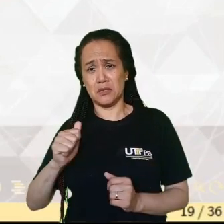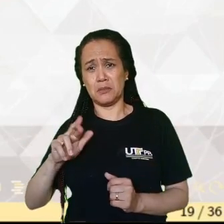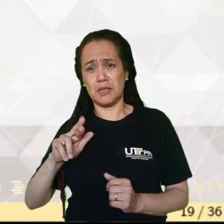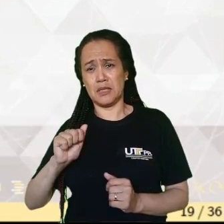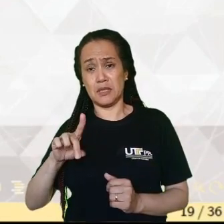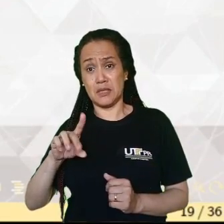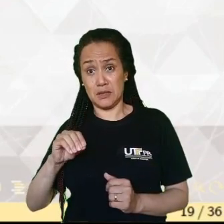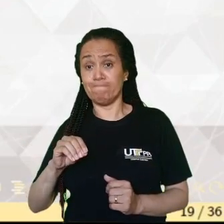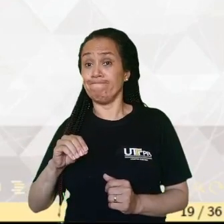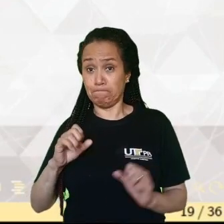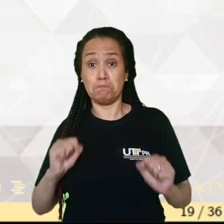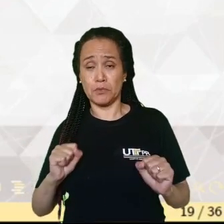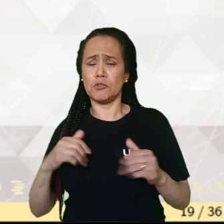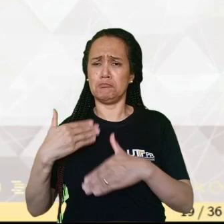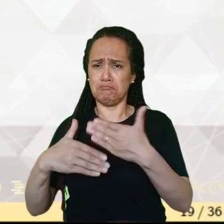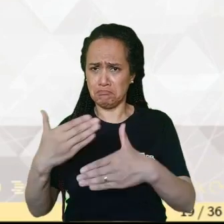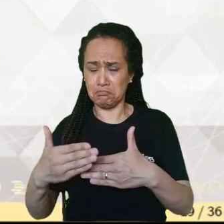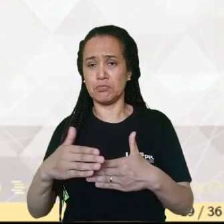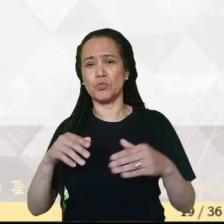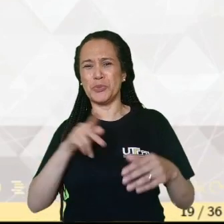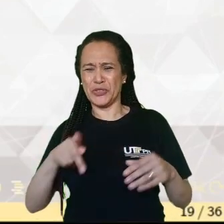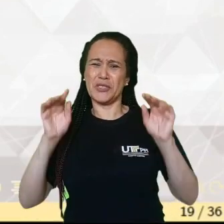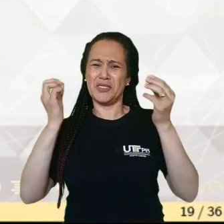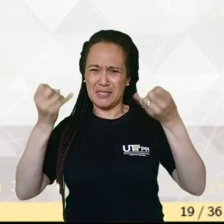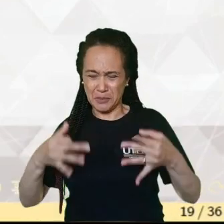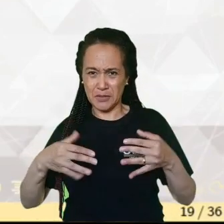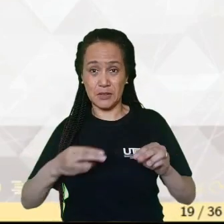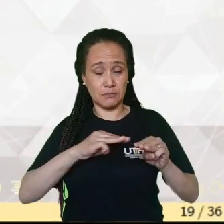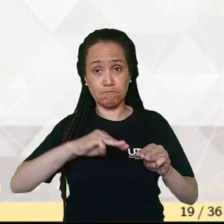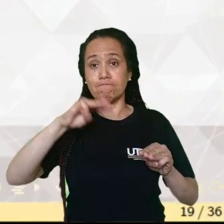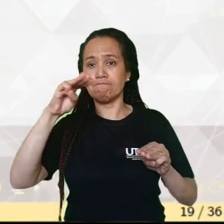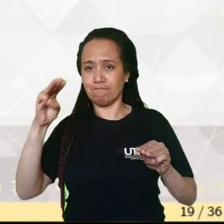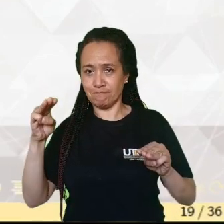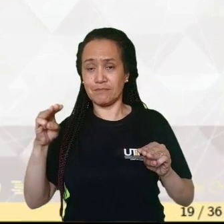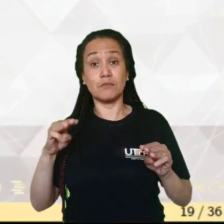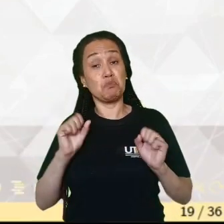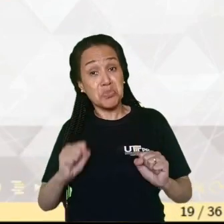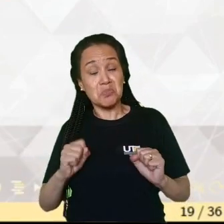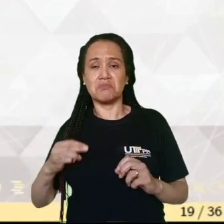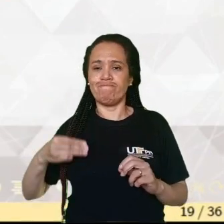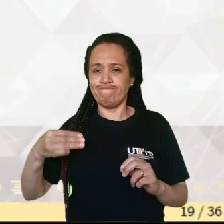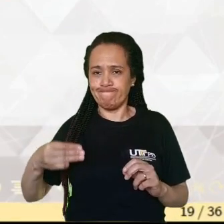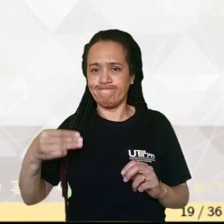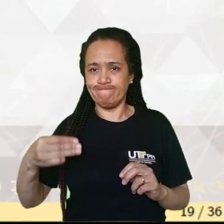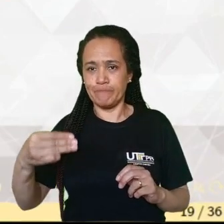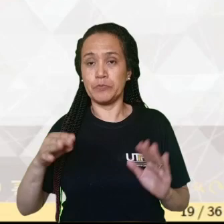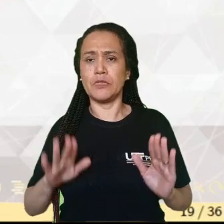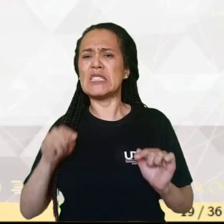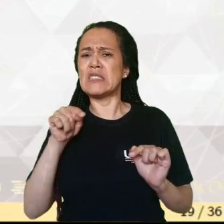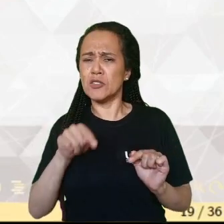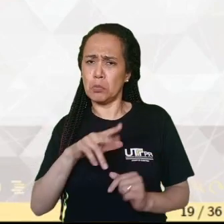na sequência o professor vai falar da mediana, depois pode ser a moda, né? Então isso é uma